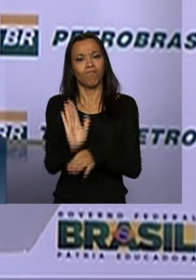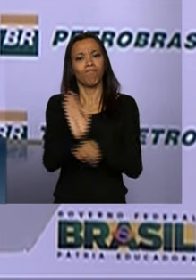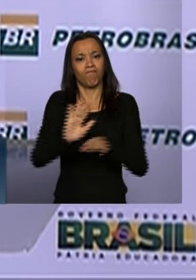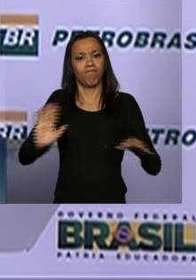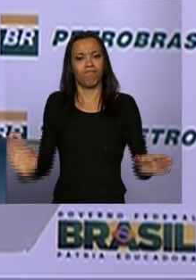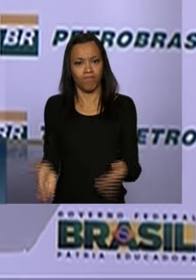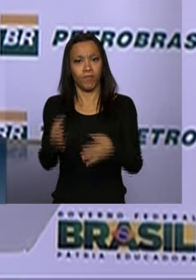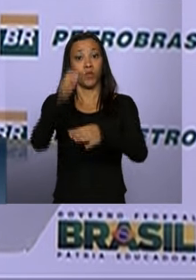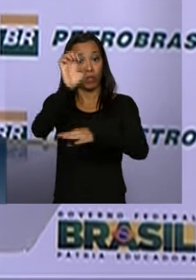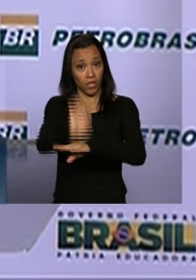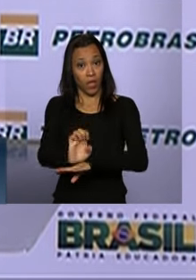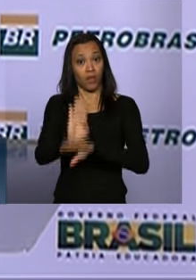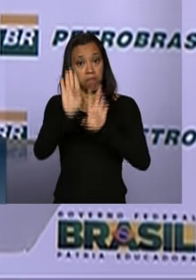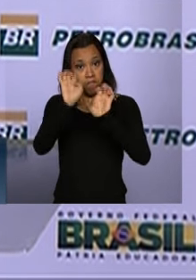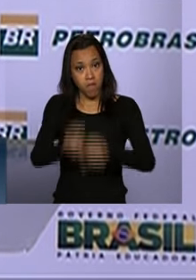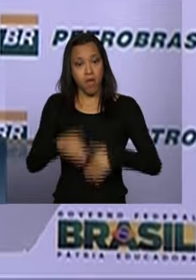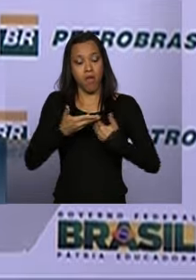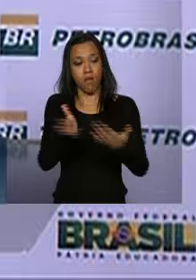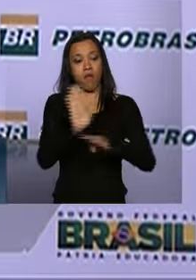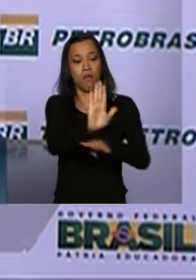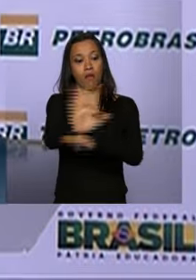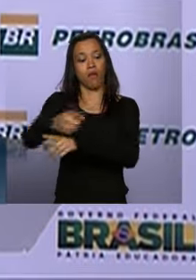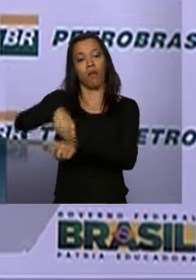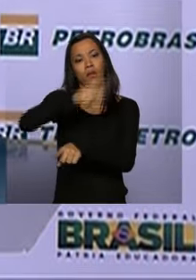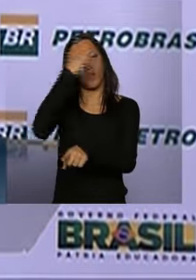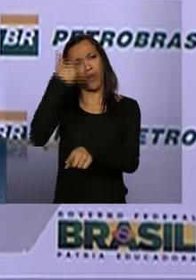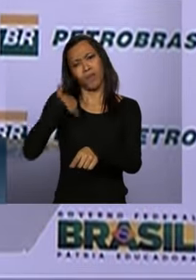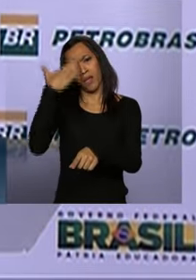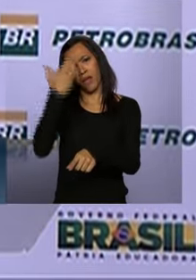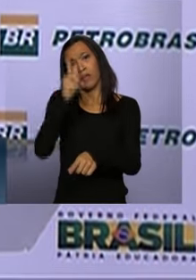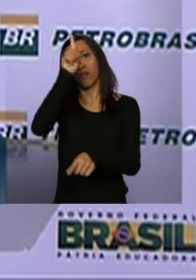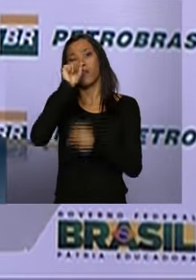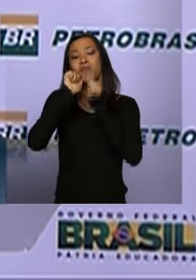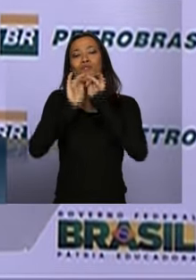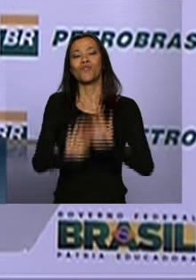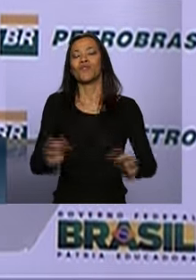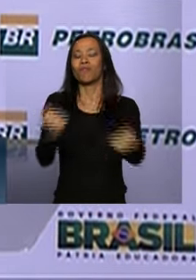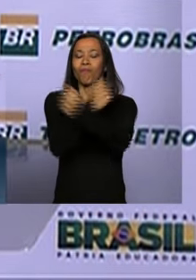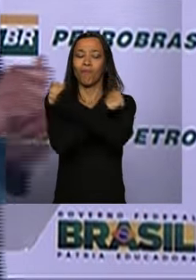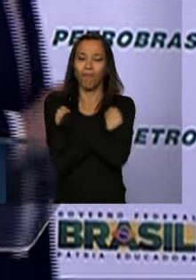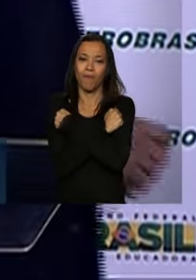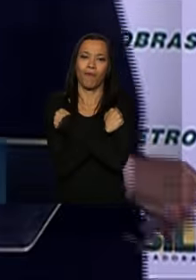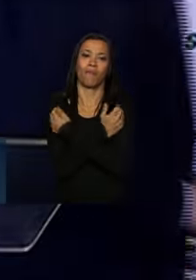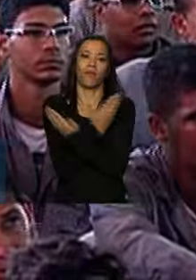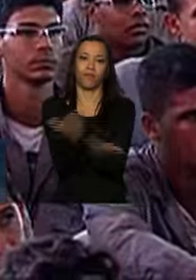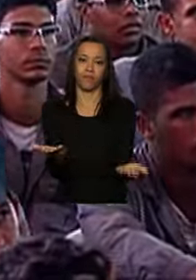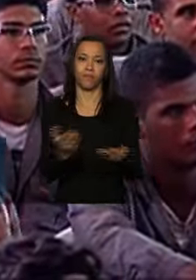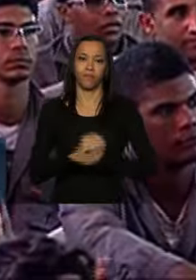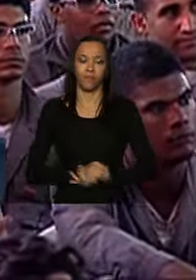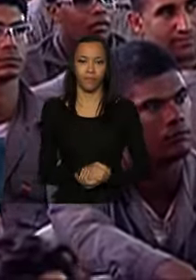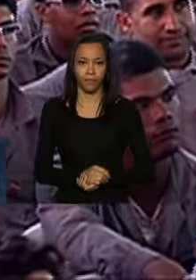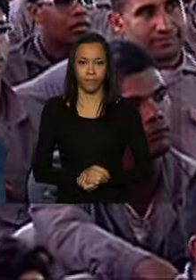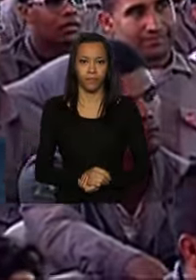quer fazer tanto bem à nossa gente. Muito obrigado, que Deus nos abençoe e um grande abraço.